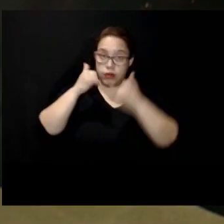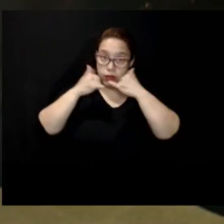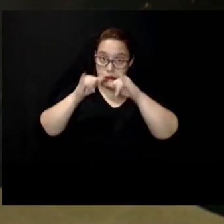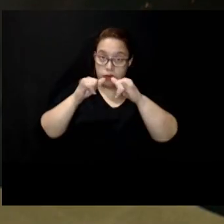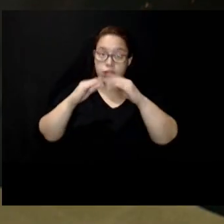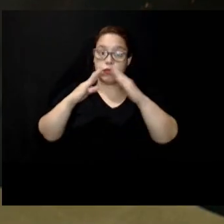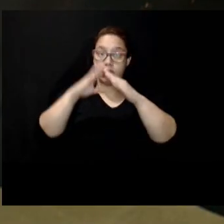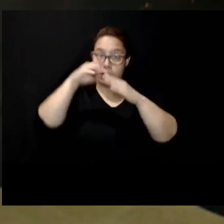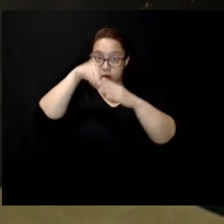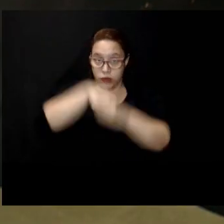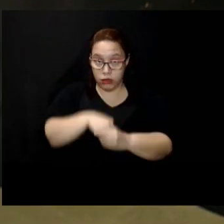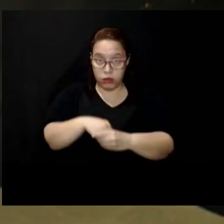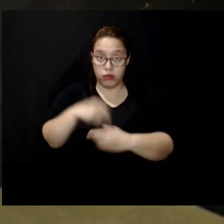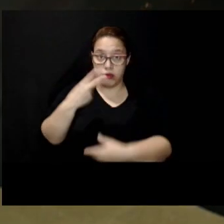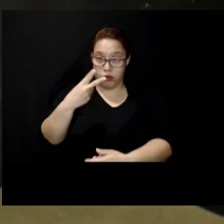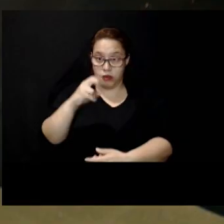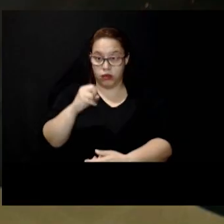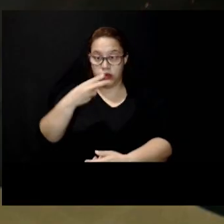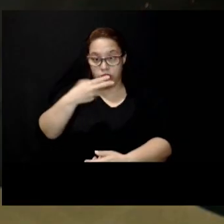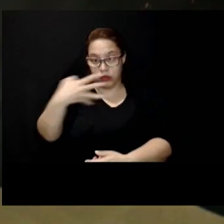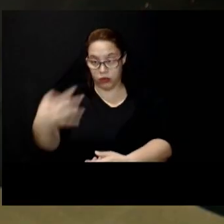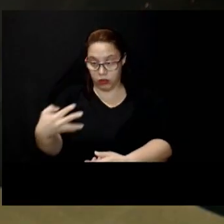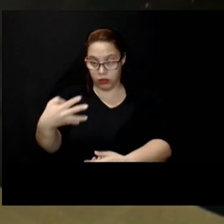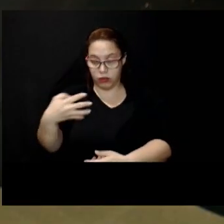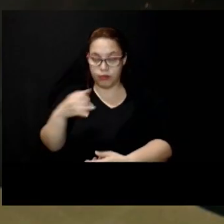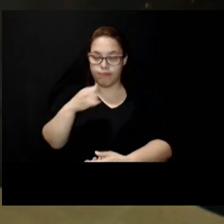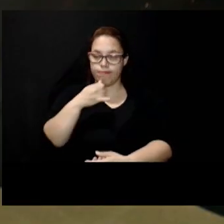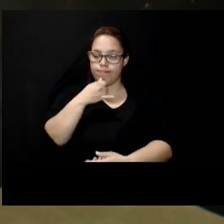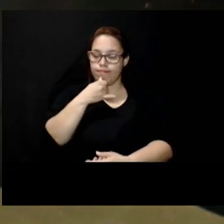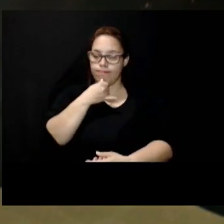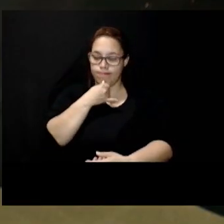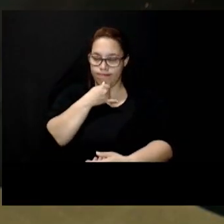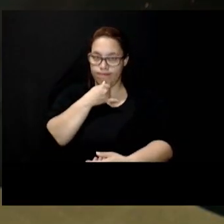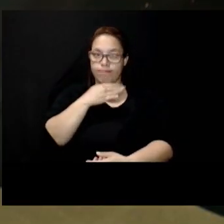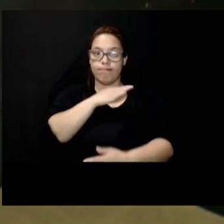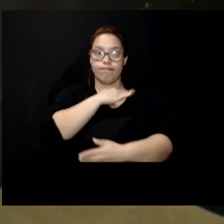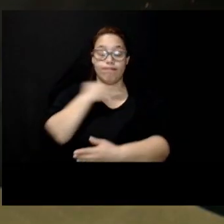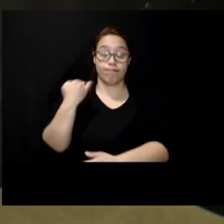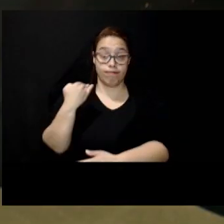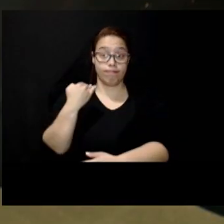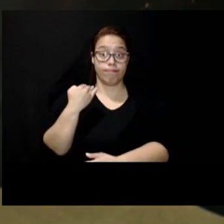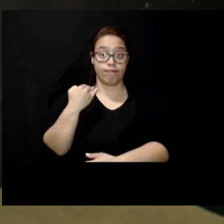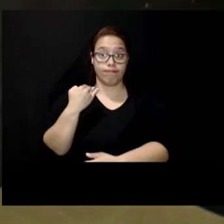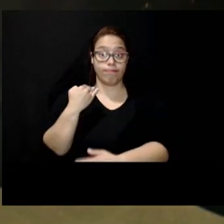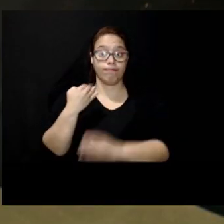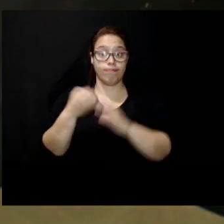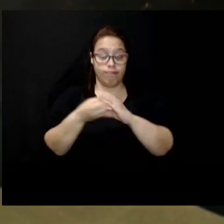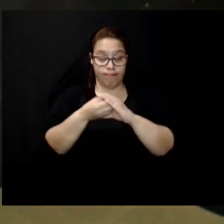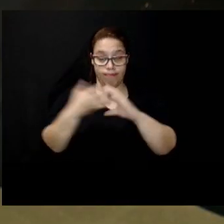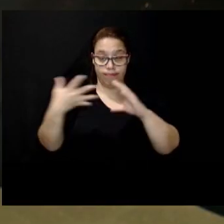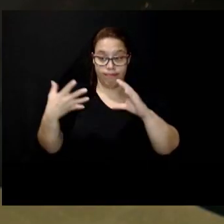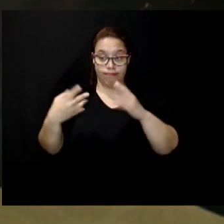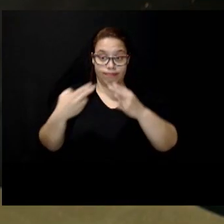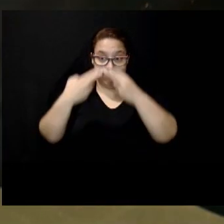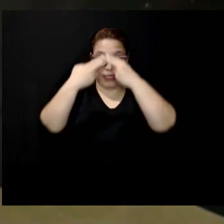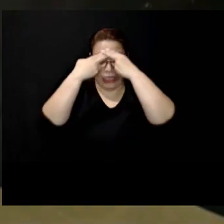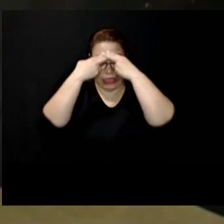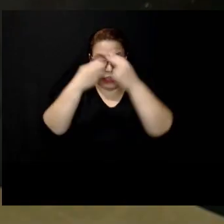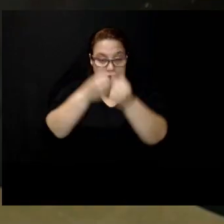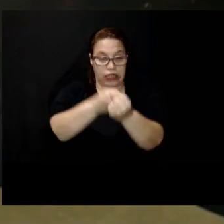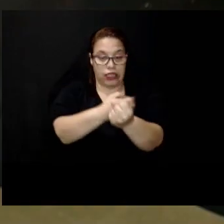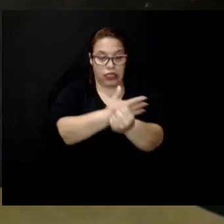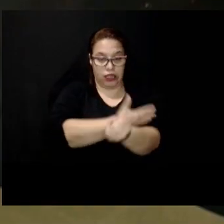de 2024, infelizmente, resultaram em morte, o que caracteriza um trauma emocional, uma